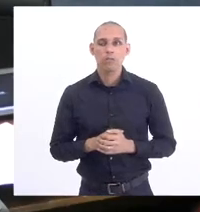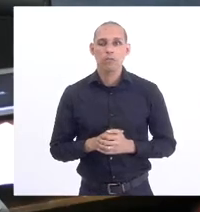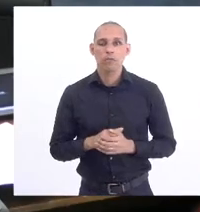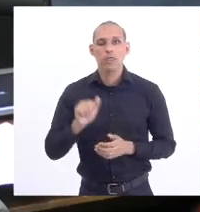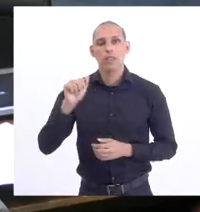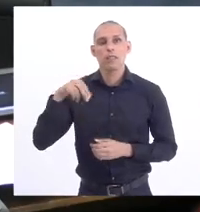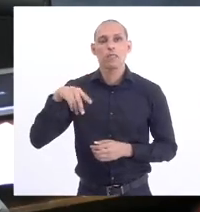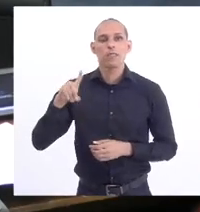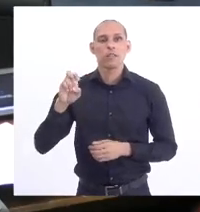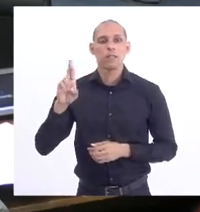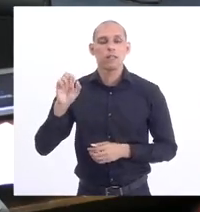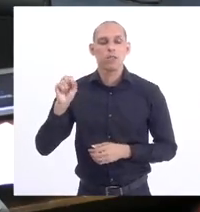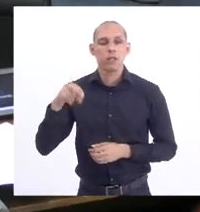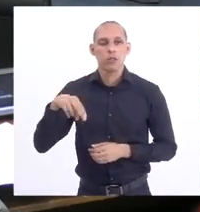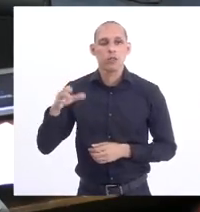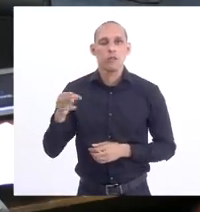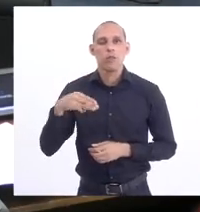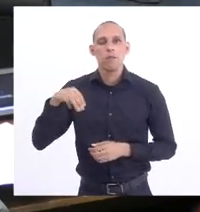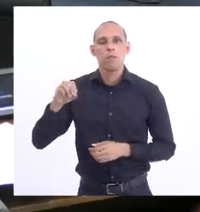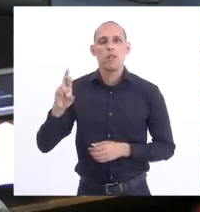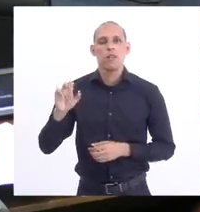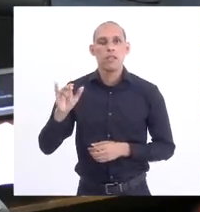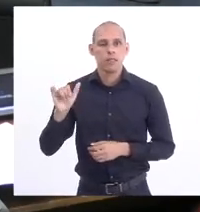Anderson Moraes.